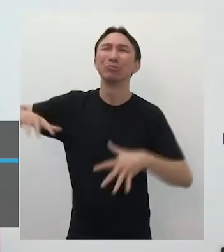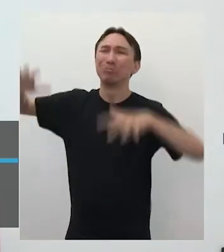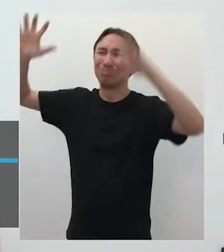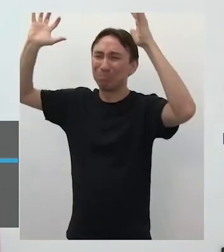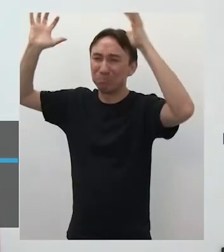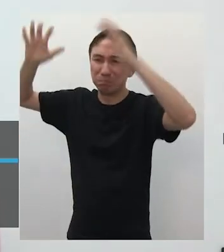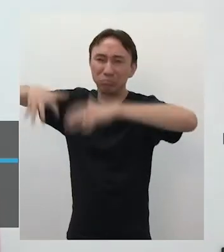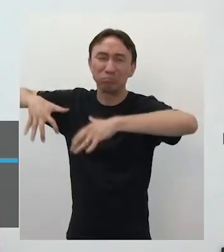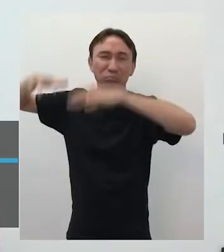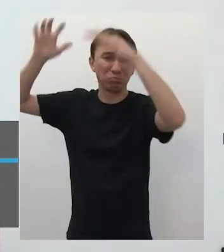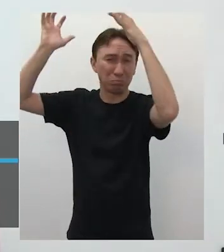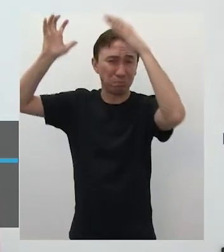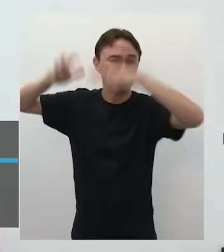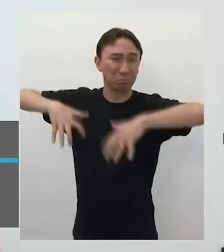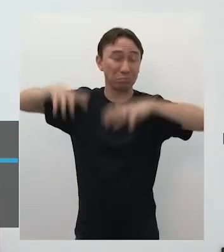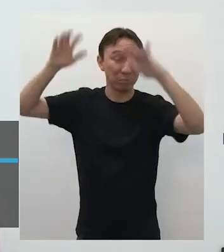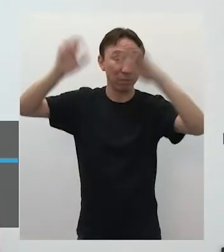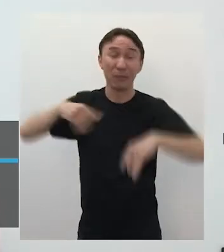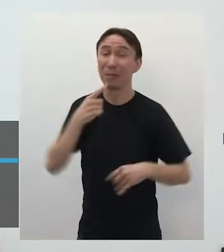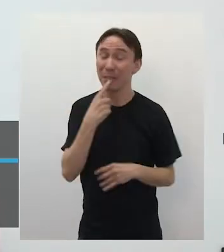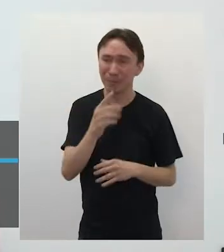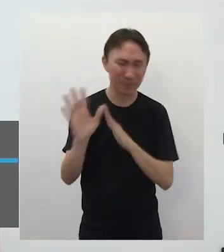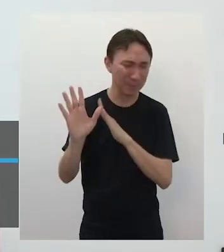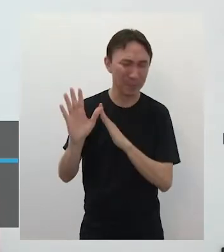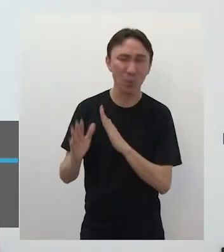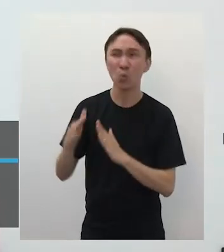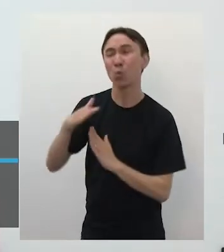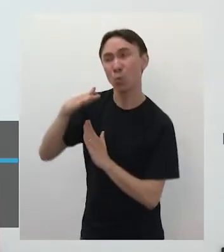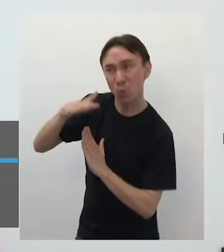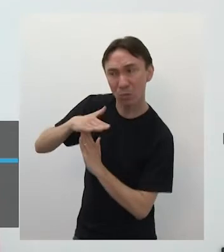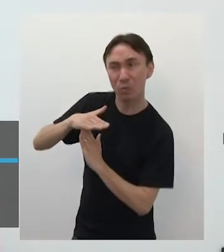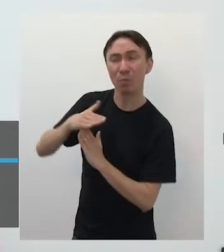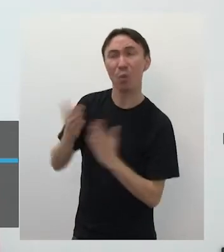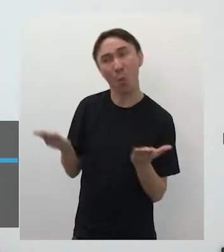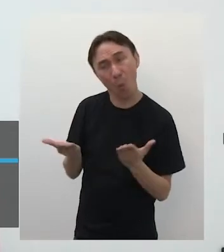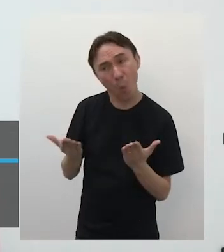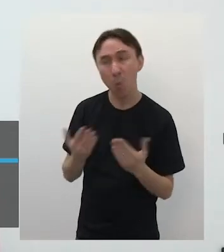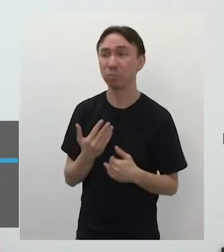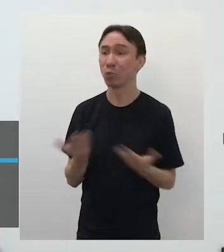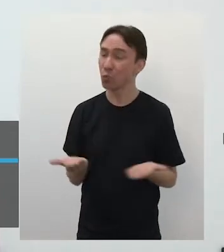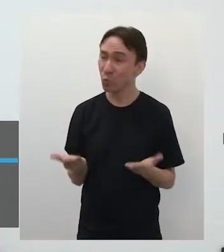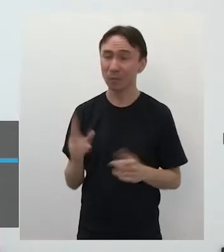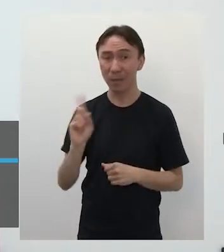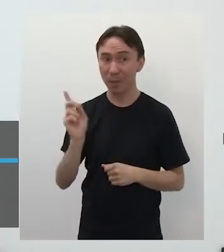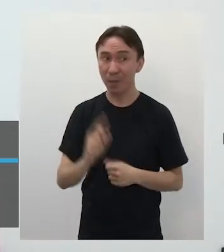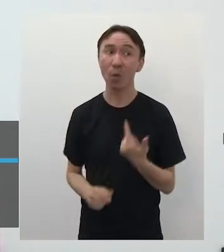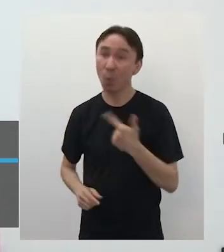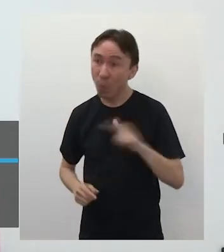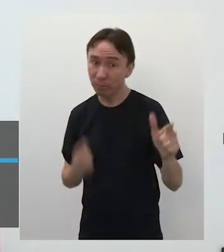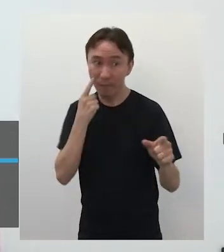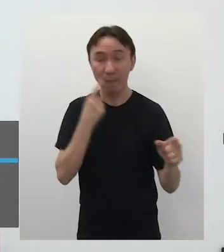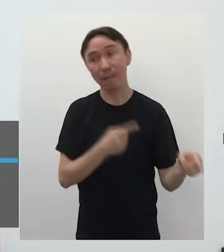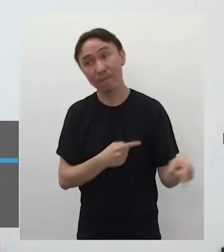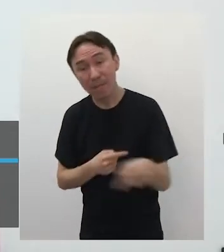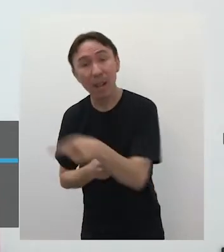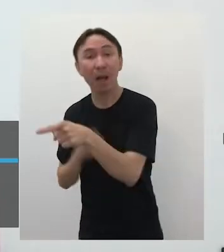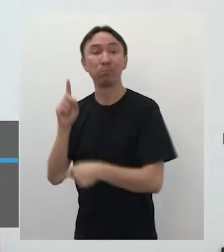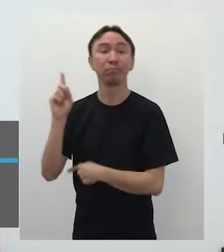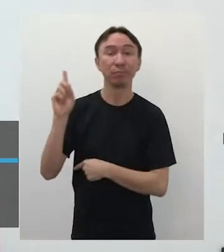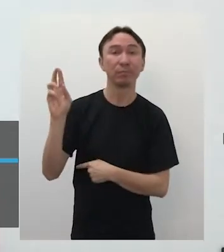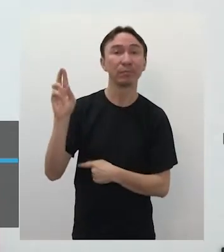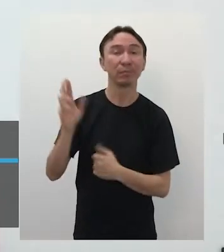certo. E no caminho, já recebo um telefone, já recebo um